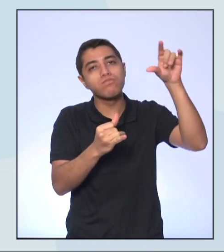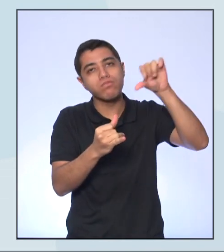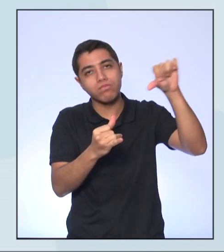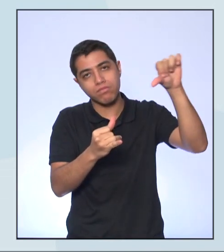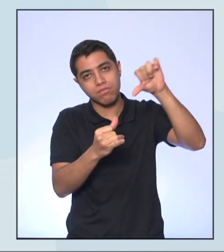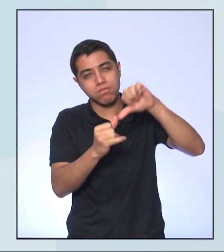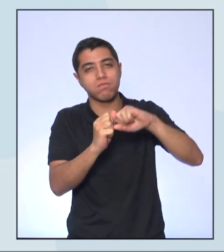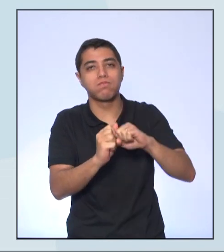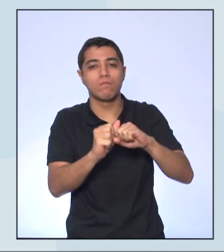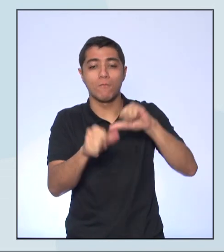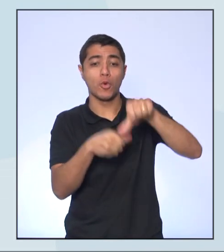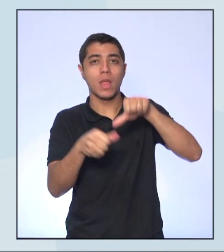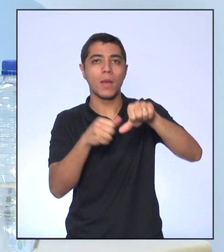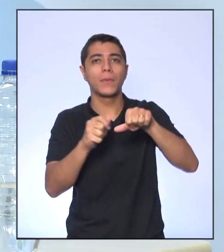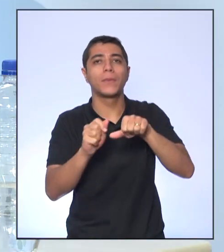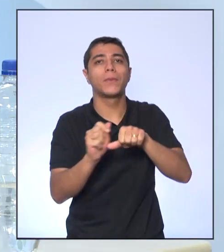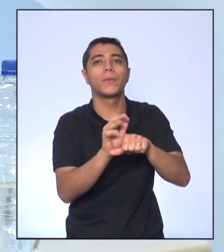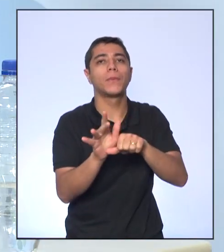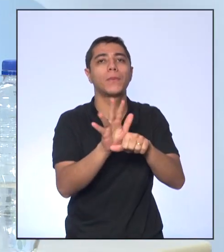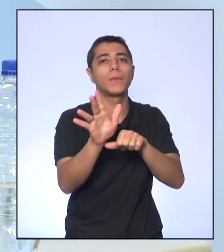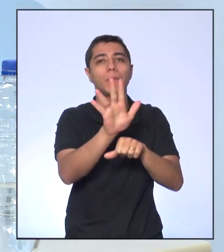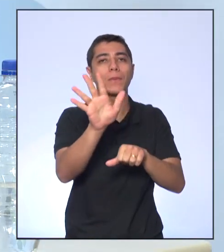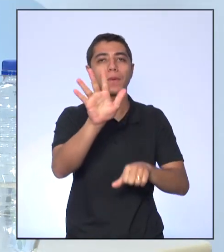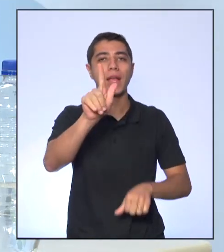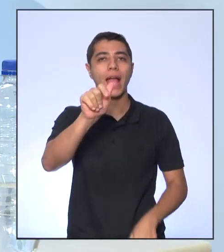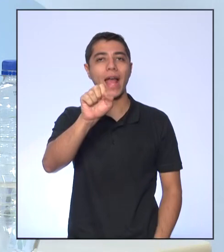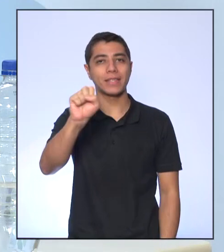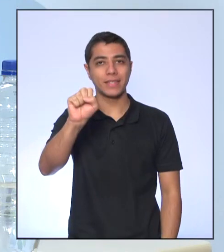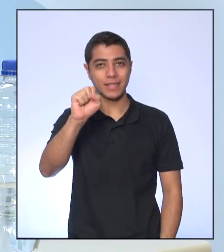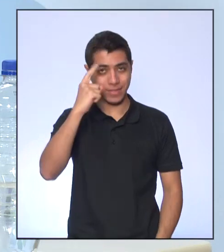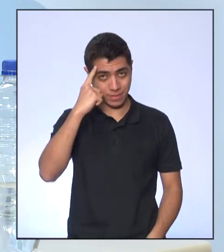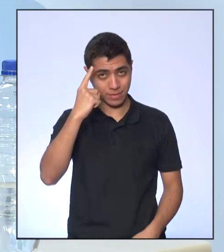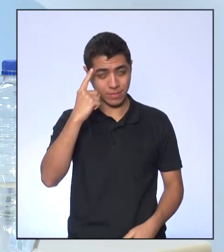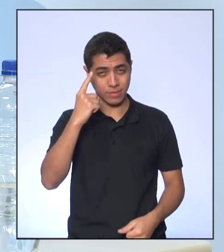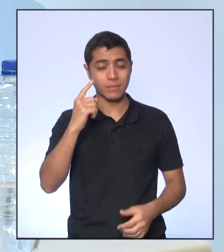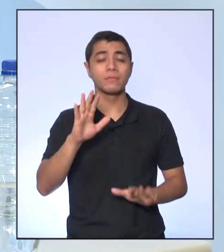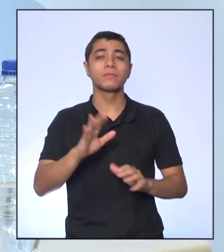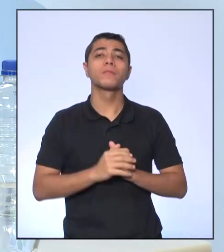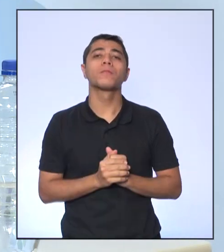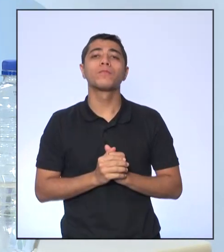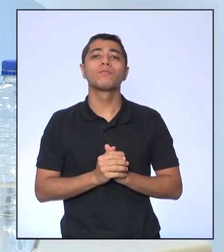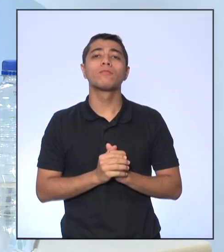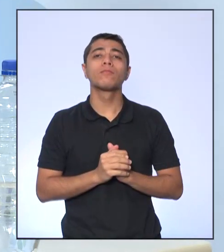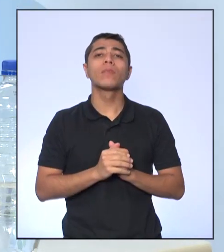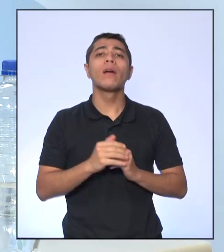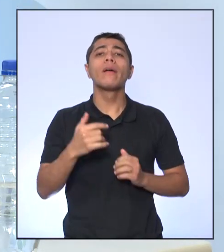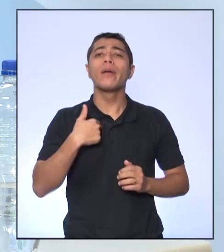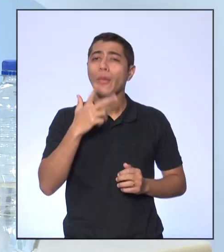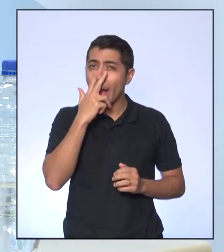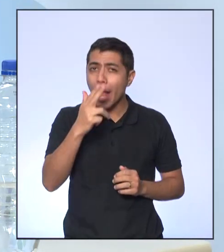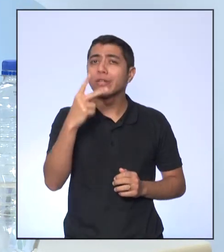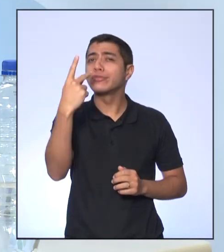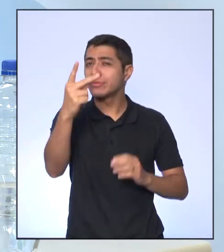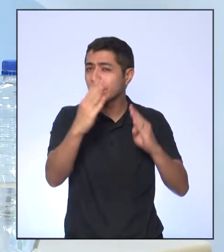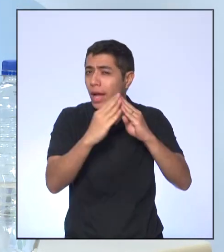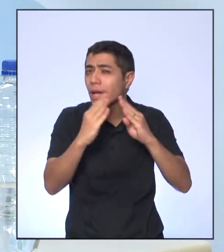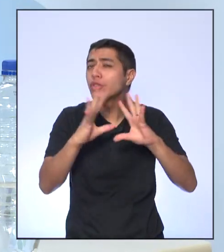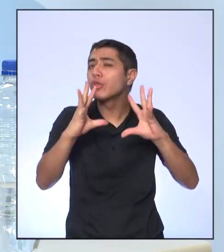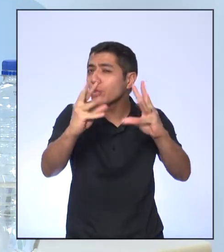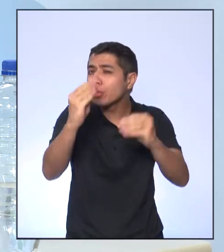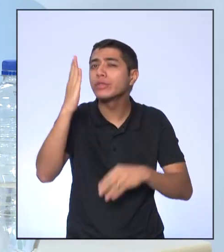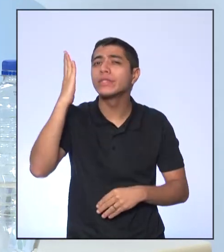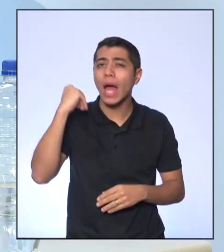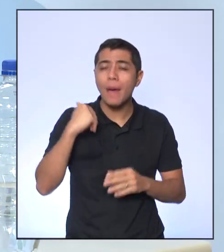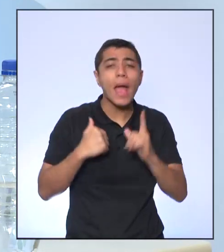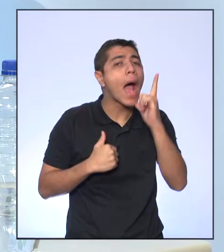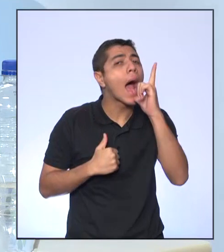lá essa minha equação. Água. Eu aposto que todo mundo aí de casa sabe qual é a fórmula da água. Então, eu vou lá